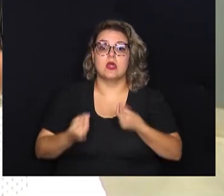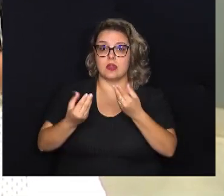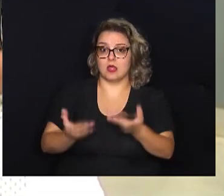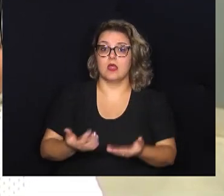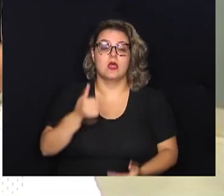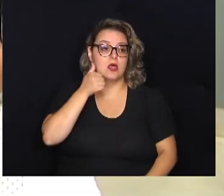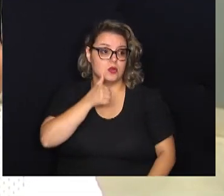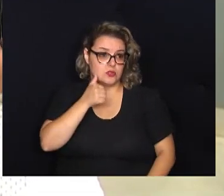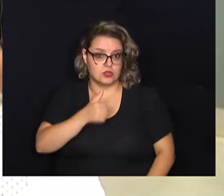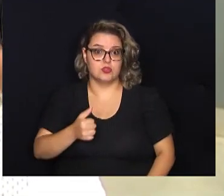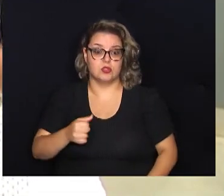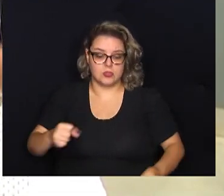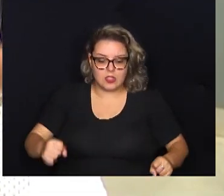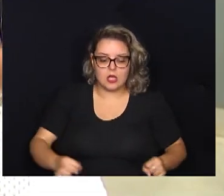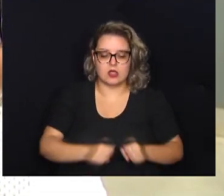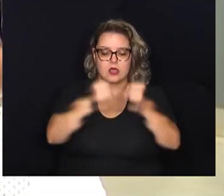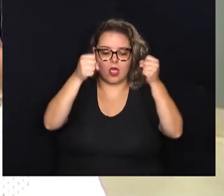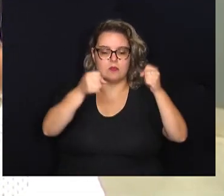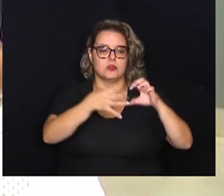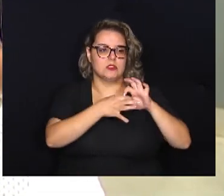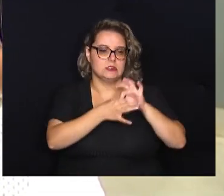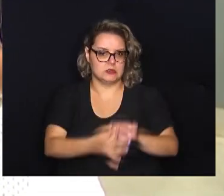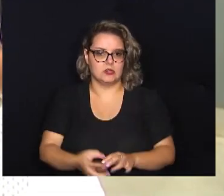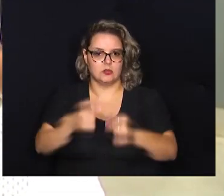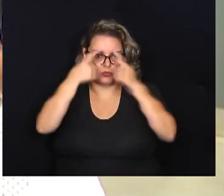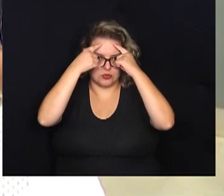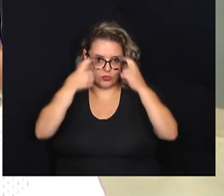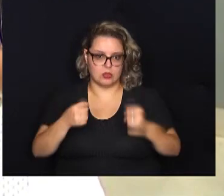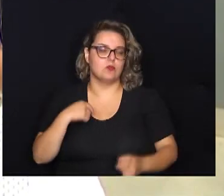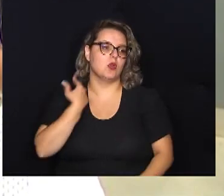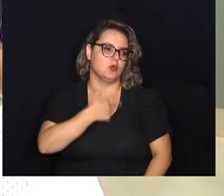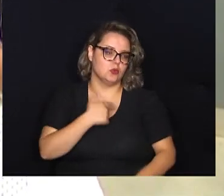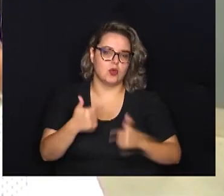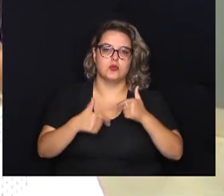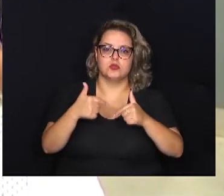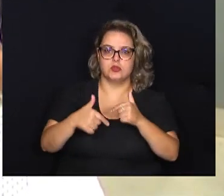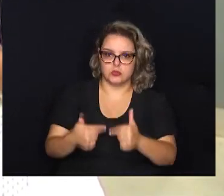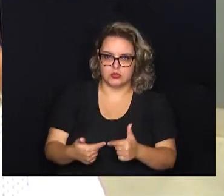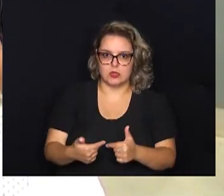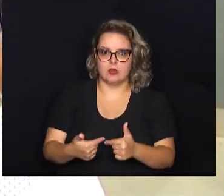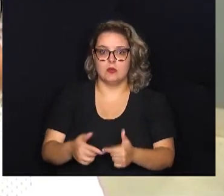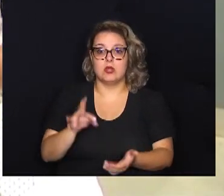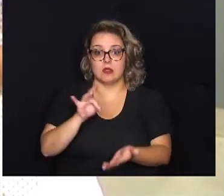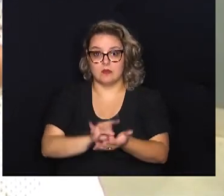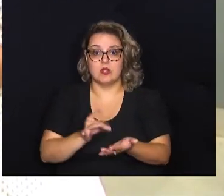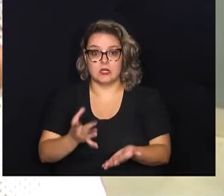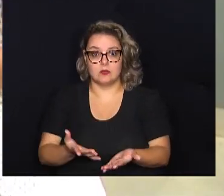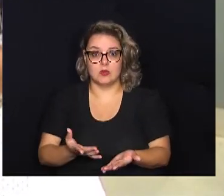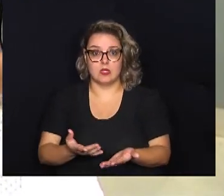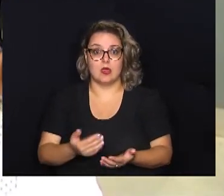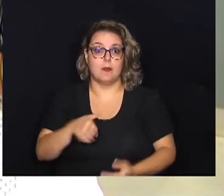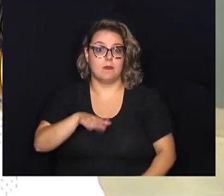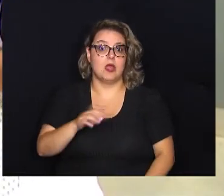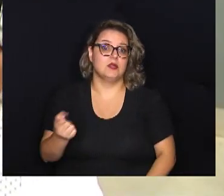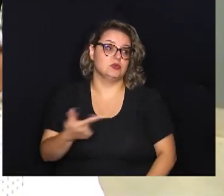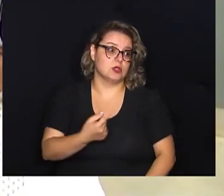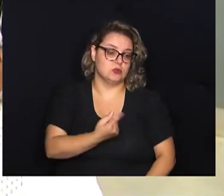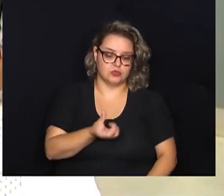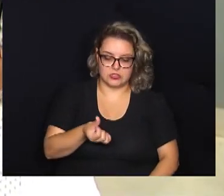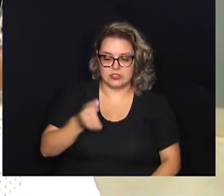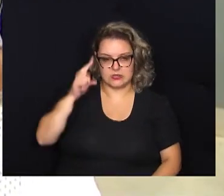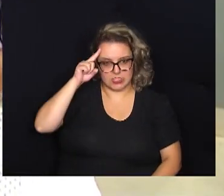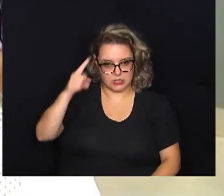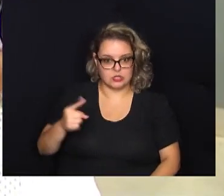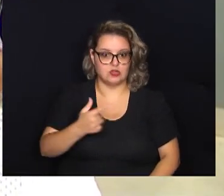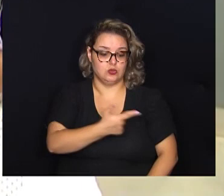mulher rompa esse ciclo, né, e que o nosso trabalho, na verdade, ele é para além dos 16 dias, para além dos